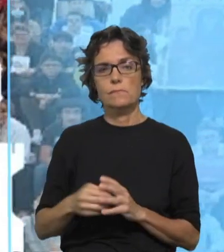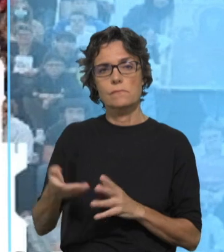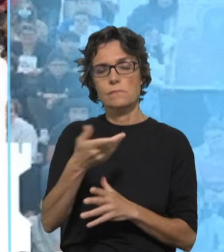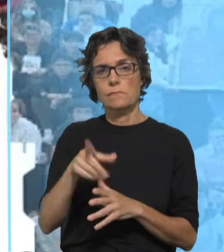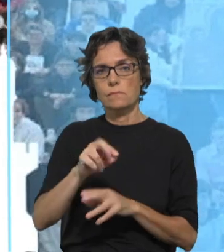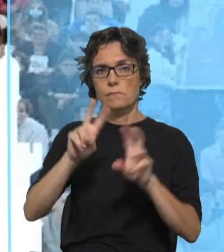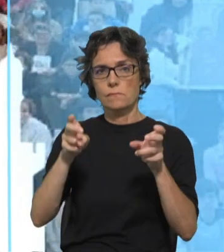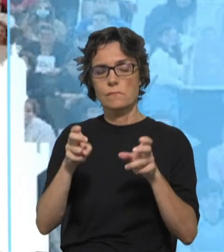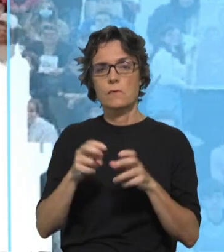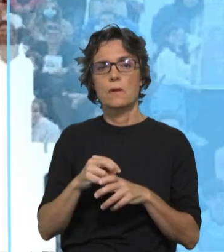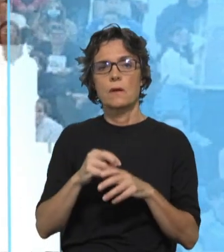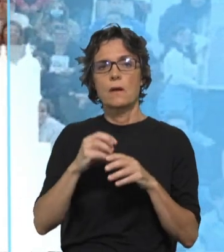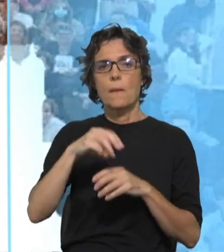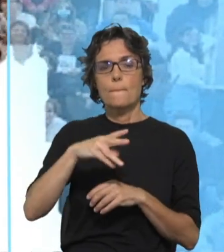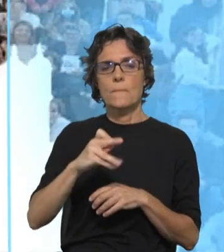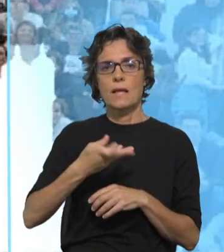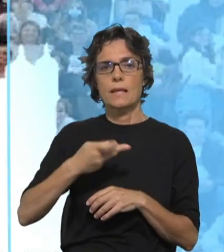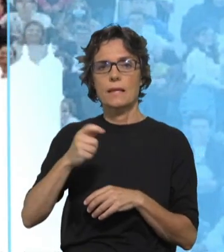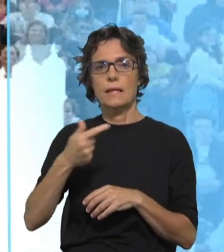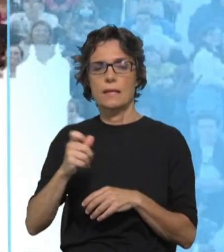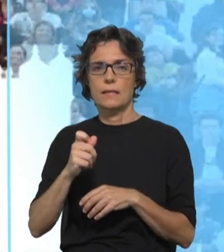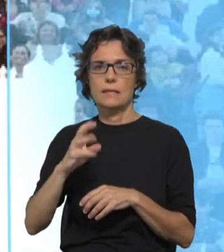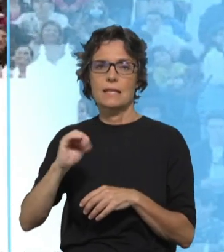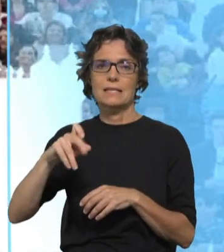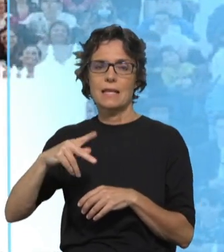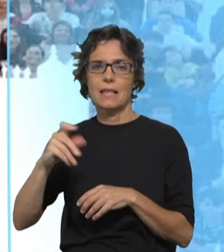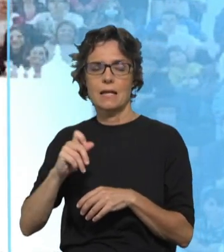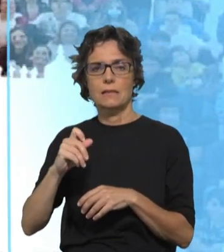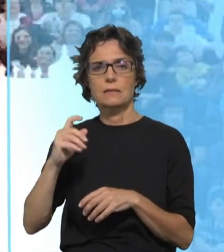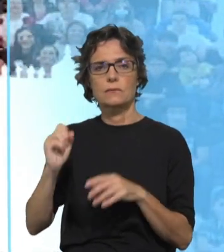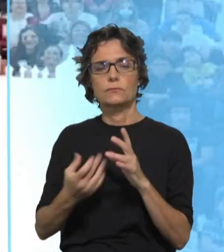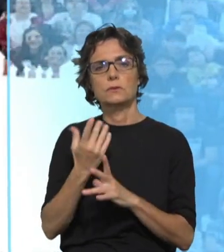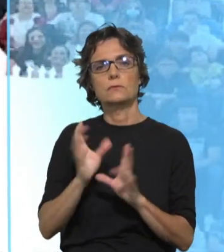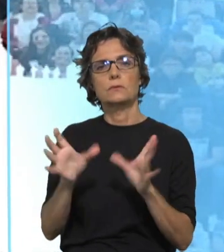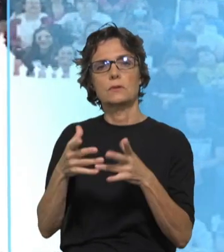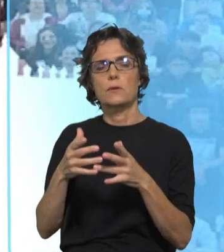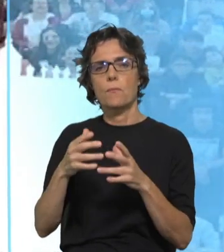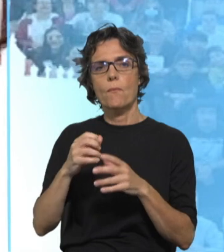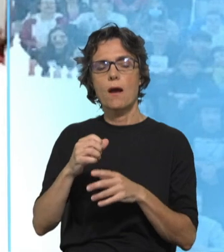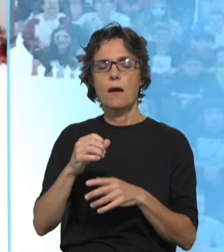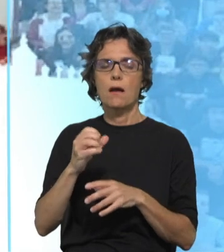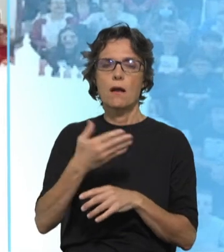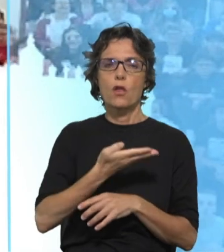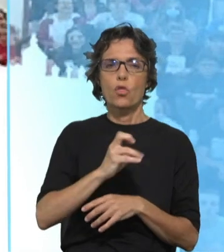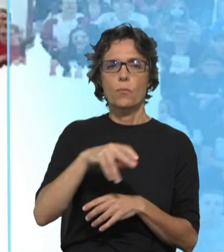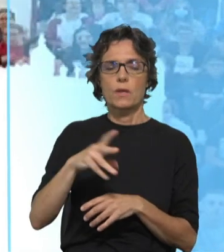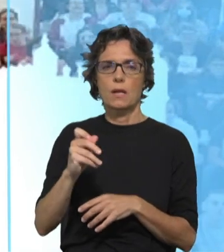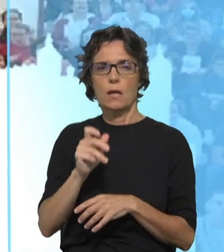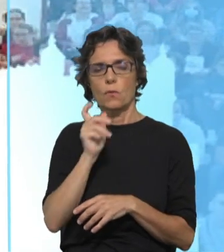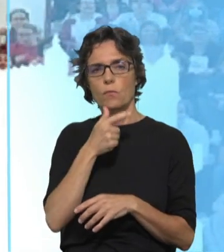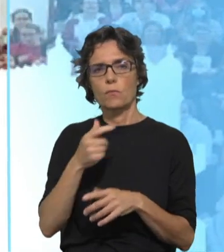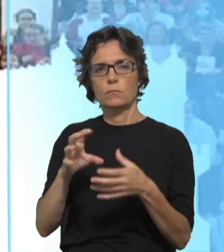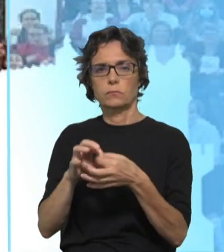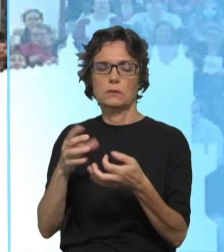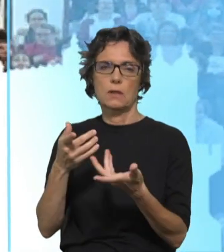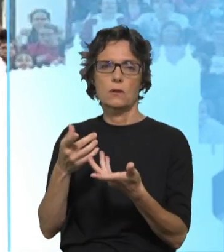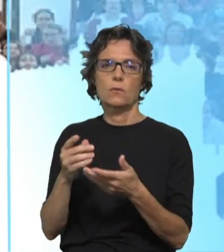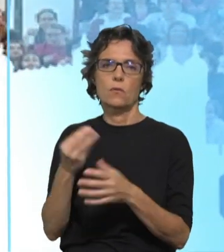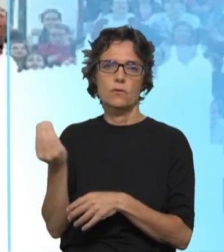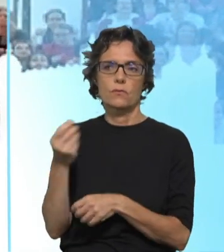sobre Madre Teresa de Saldanha, fundadora das Irmãs Dominicanas de Santa Catarina de Sena, e o seu compromisso com a juventude. São para